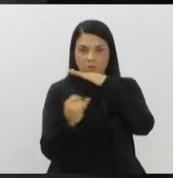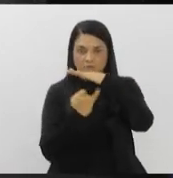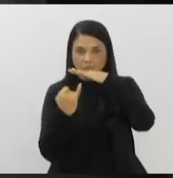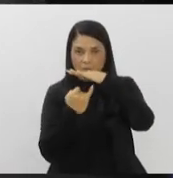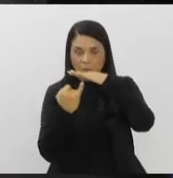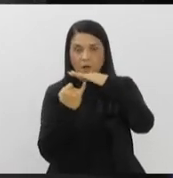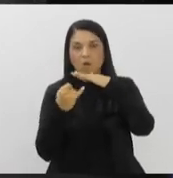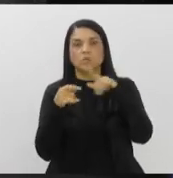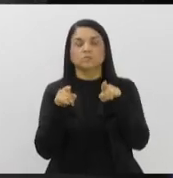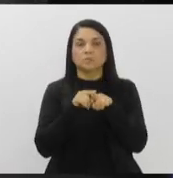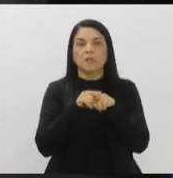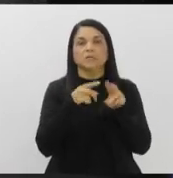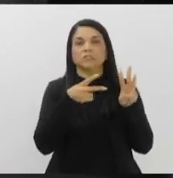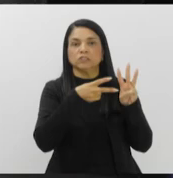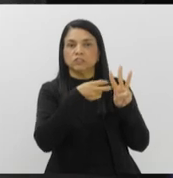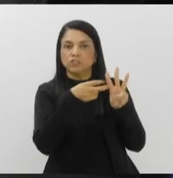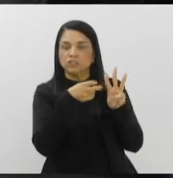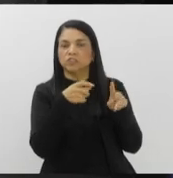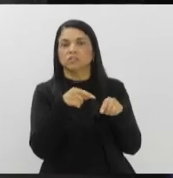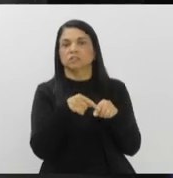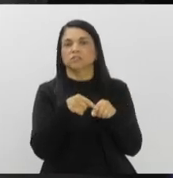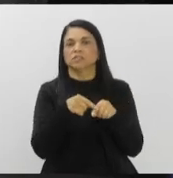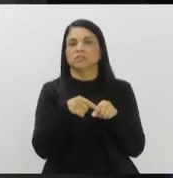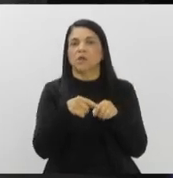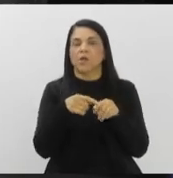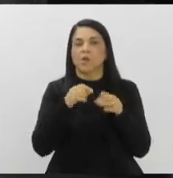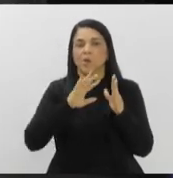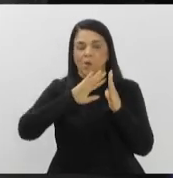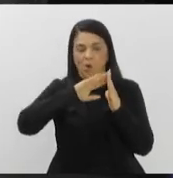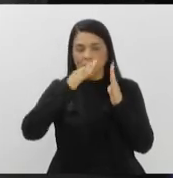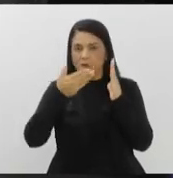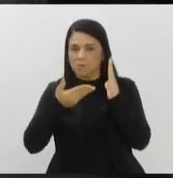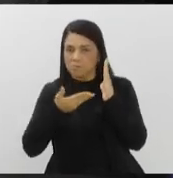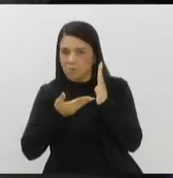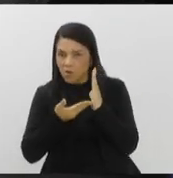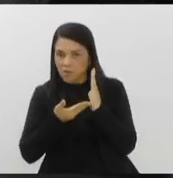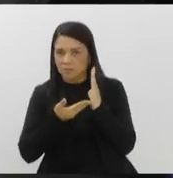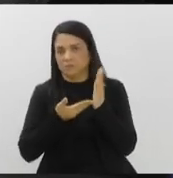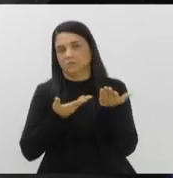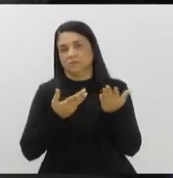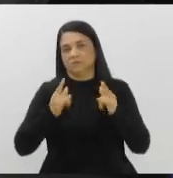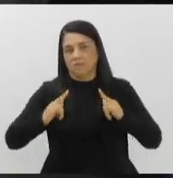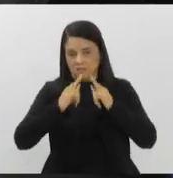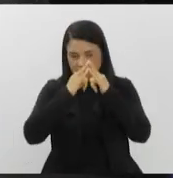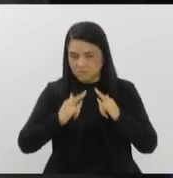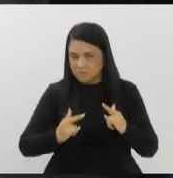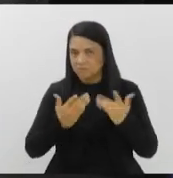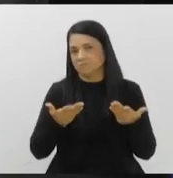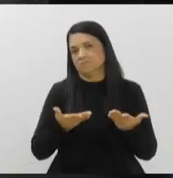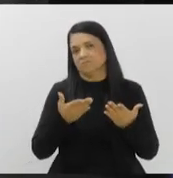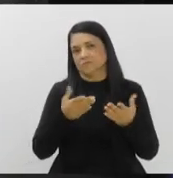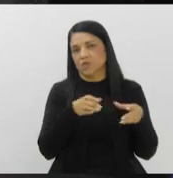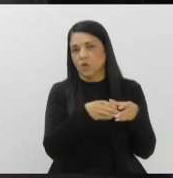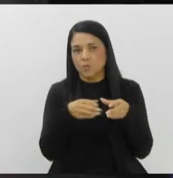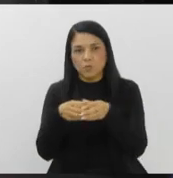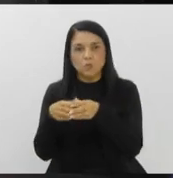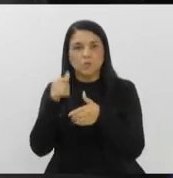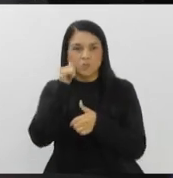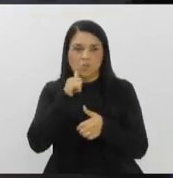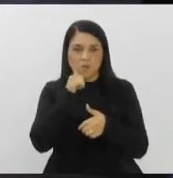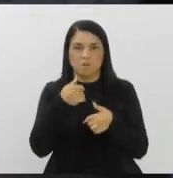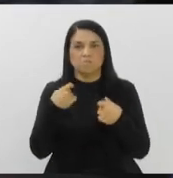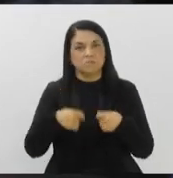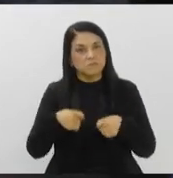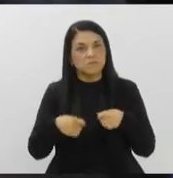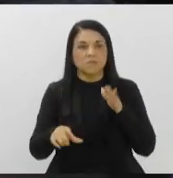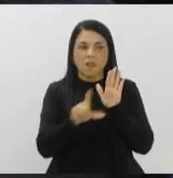quilombolas e assentados. Gente, isso é fundamental fazer acontecer. Destacar também uma nota técnica do